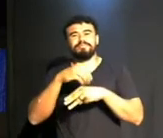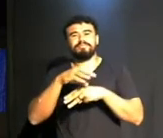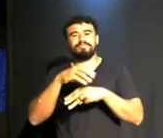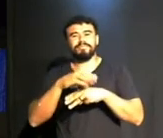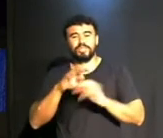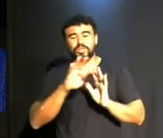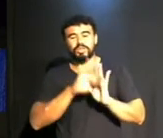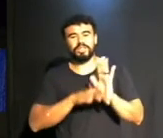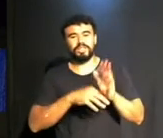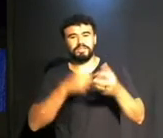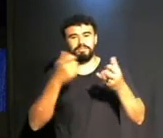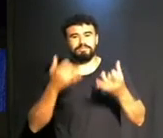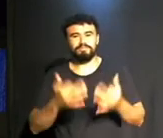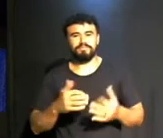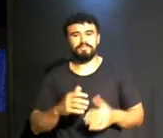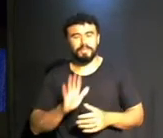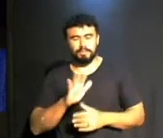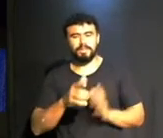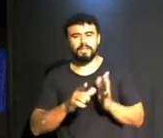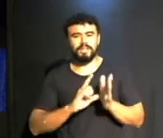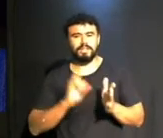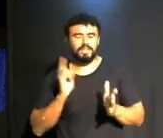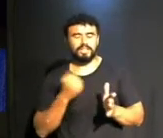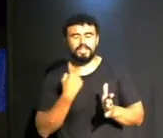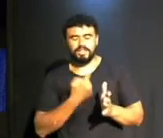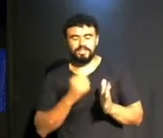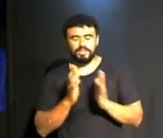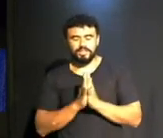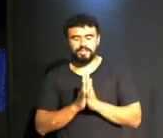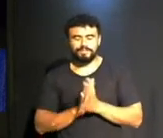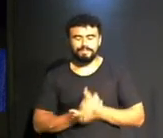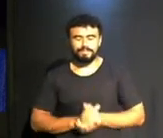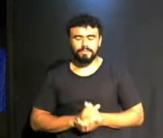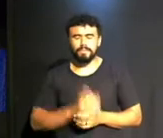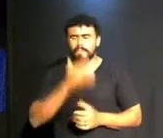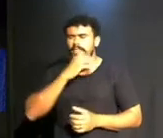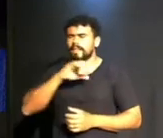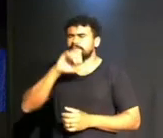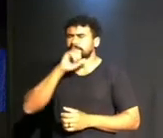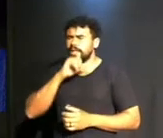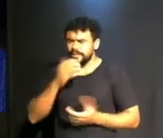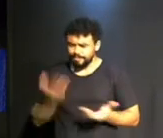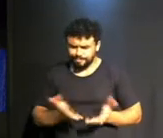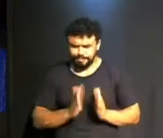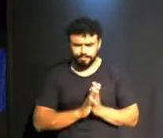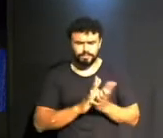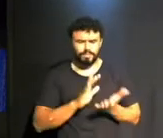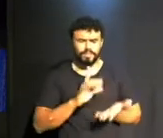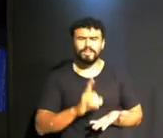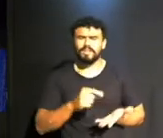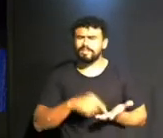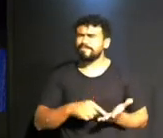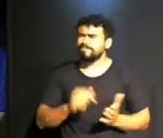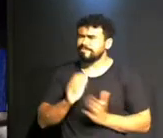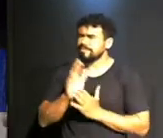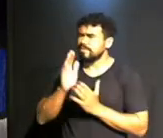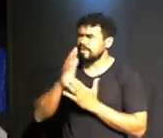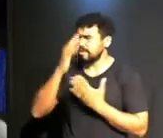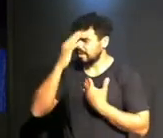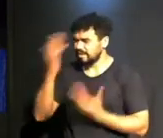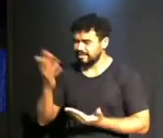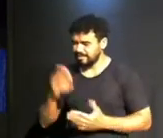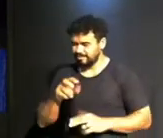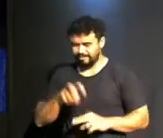sagrado trás em nossas vidas mas antes vamos orar pai Essa é a tua palavra e eu te louvo e meio essas